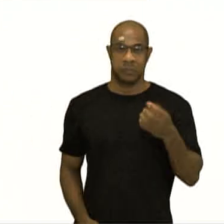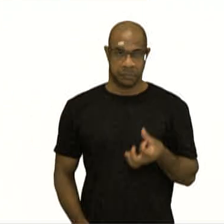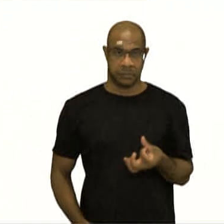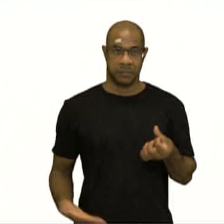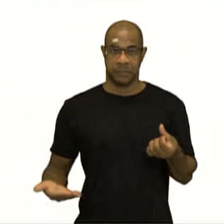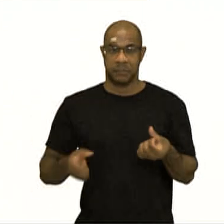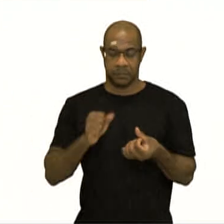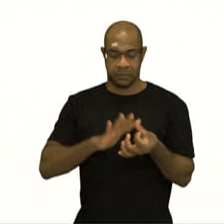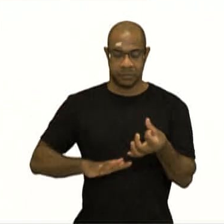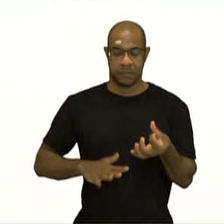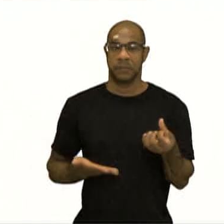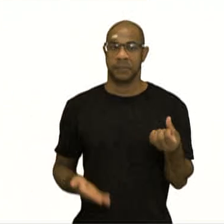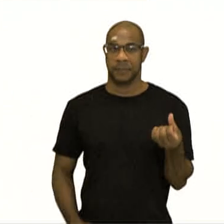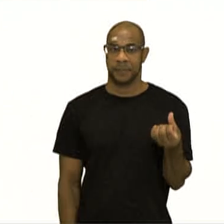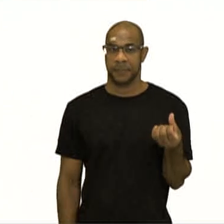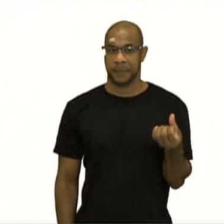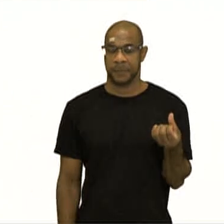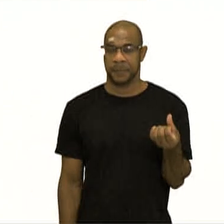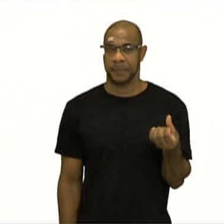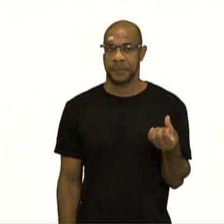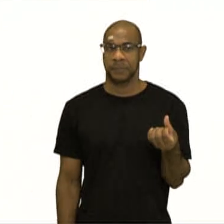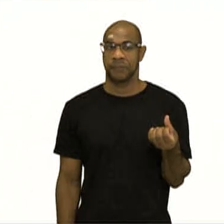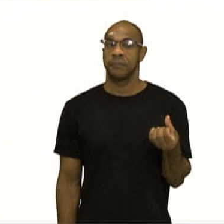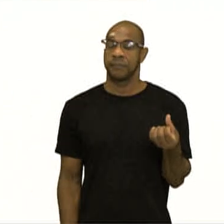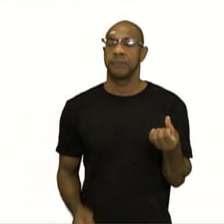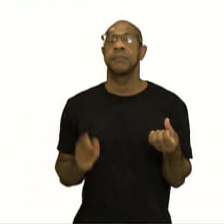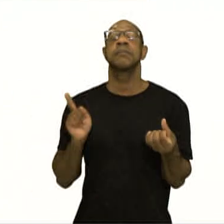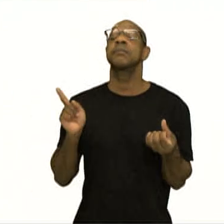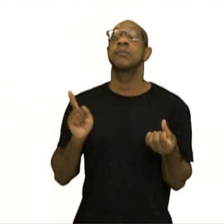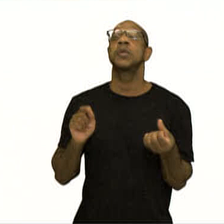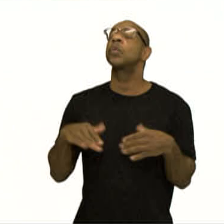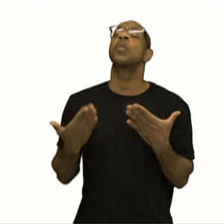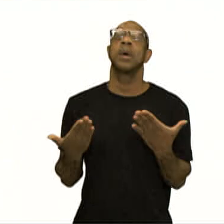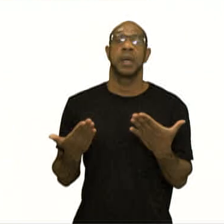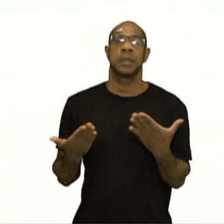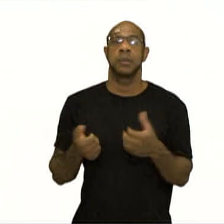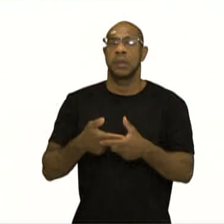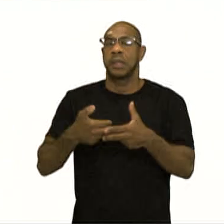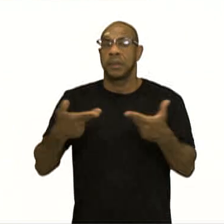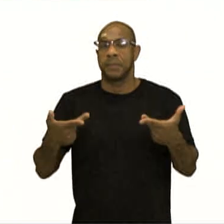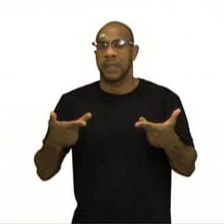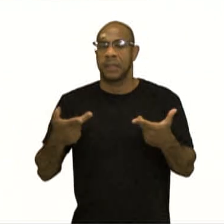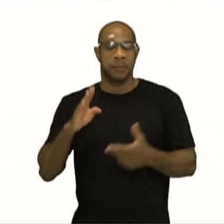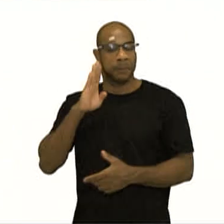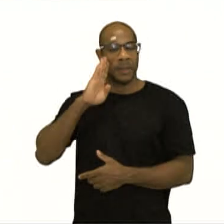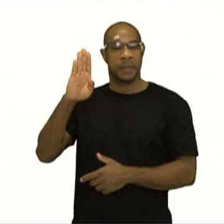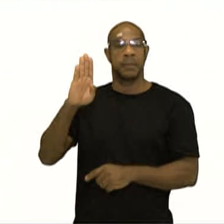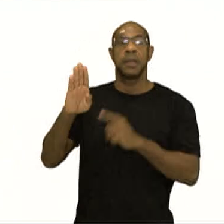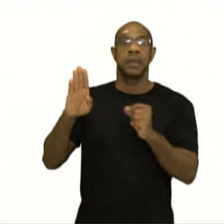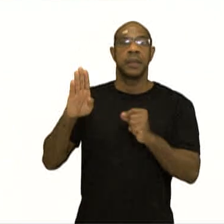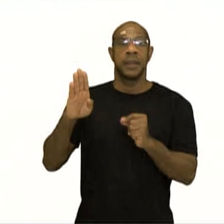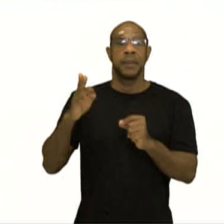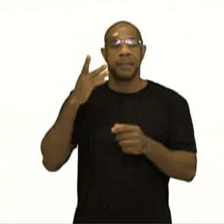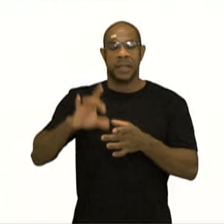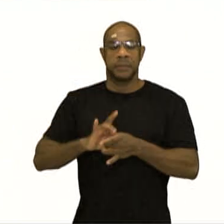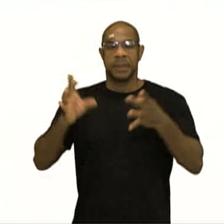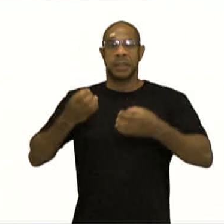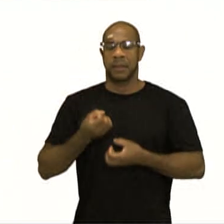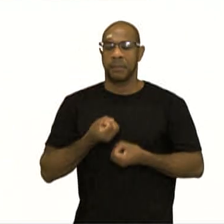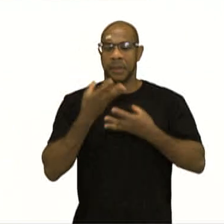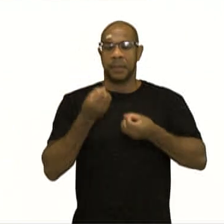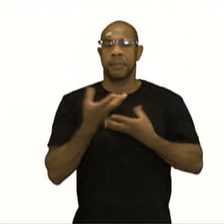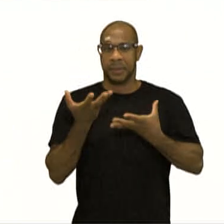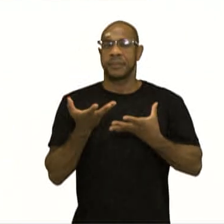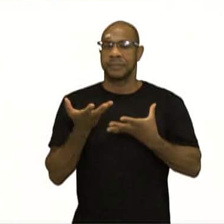all media platforms? Então, de acordo com a Unesco, quais são os elementos centrais para a liberdade de